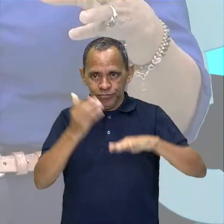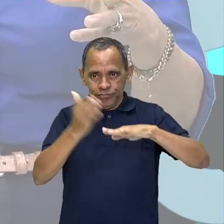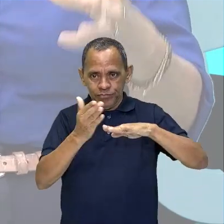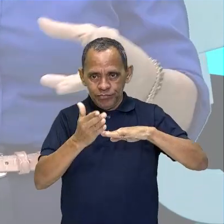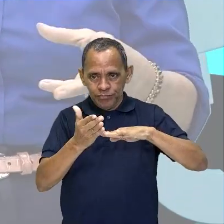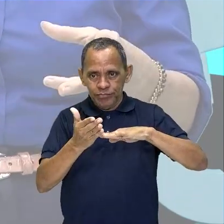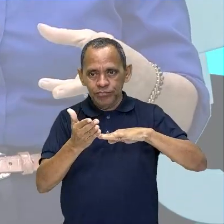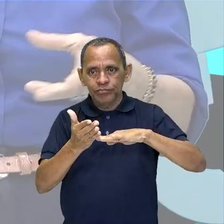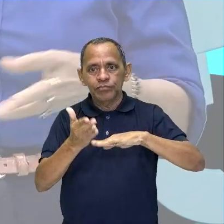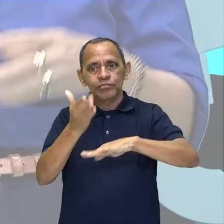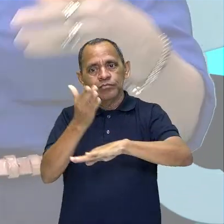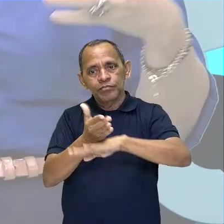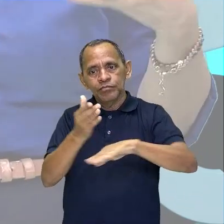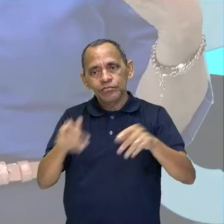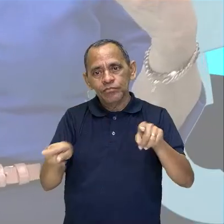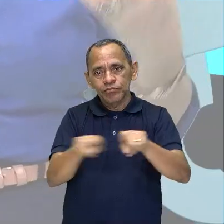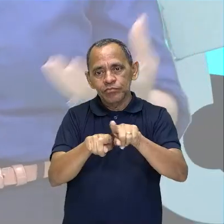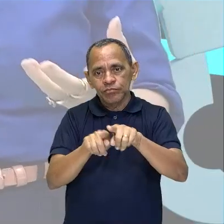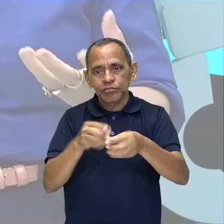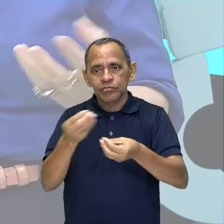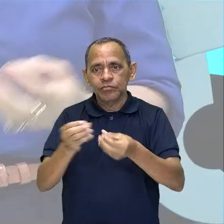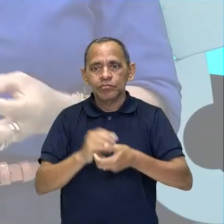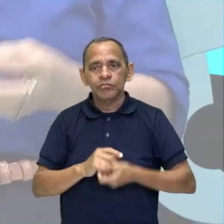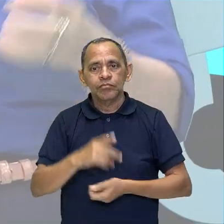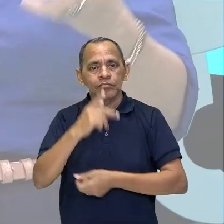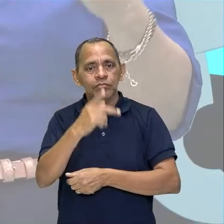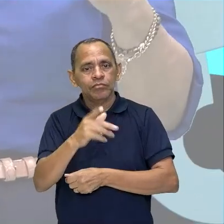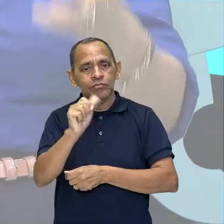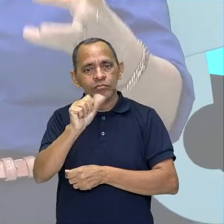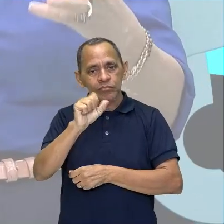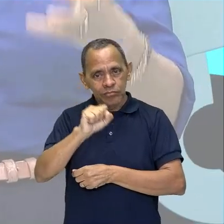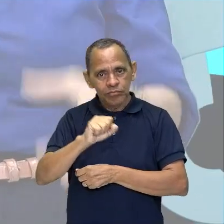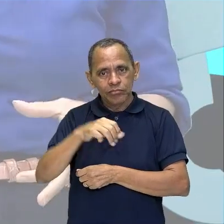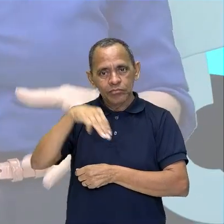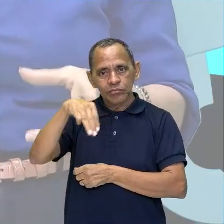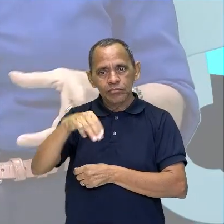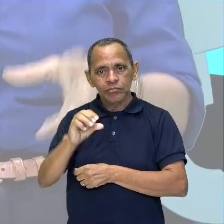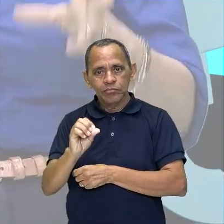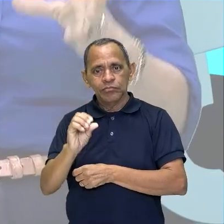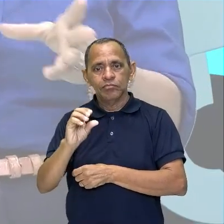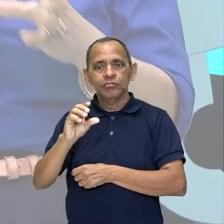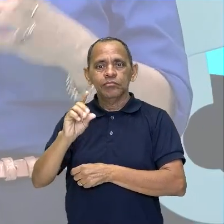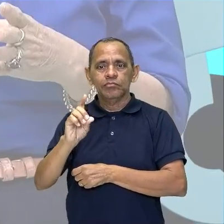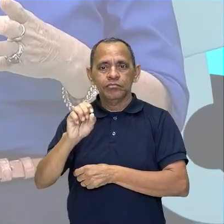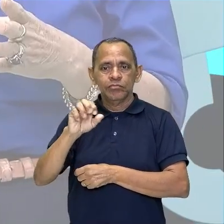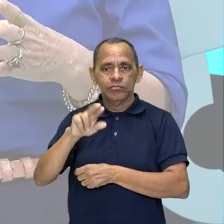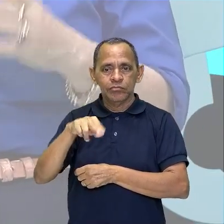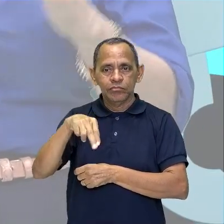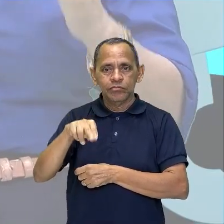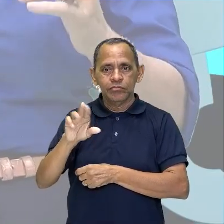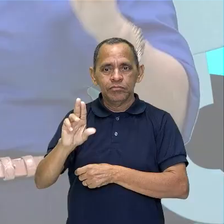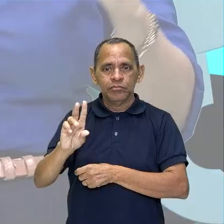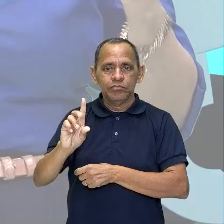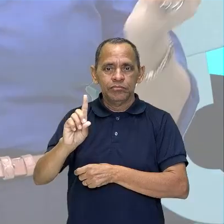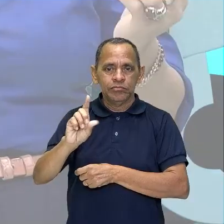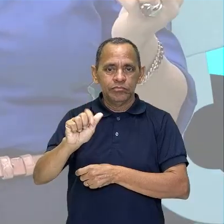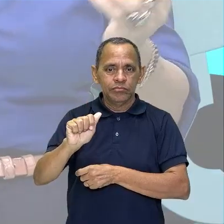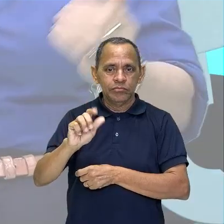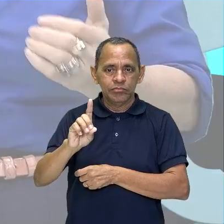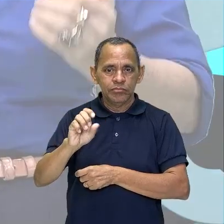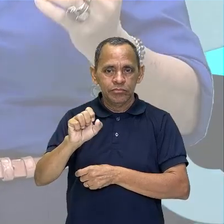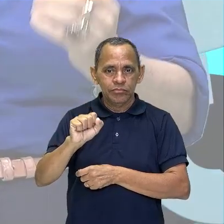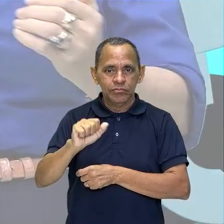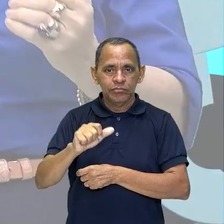Na pós-modernidade, então, qual é o cenário, qual é o contexto, então, dessa pós-modernidade? Veja,